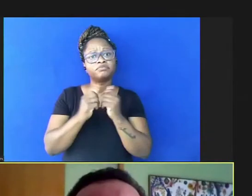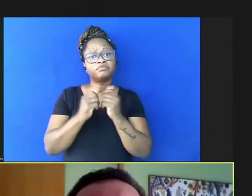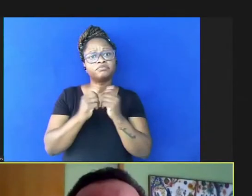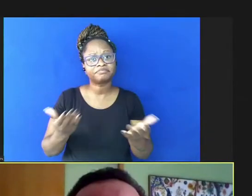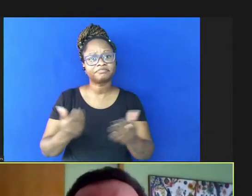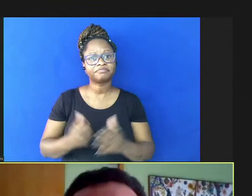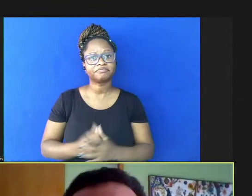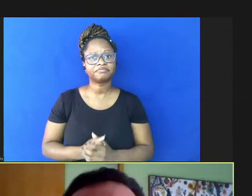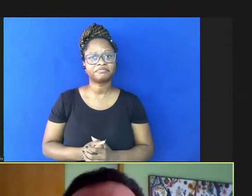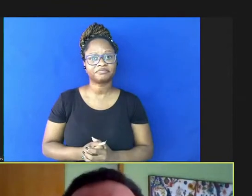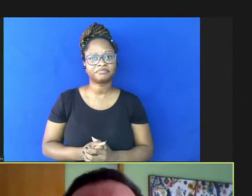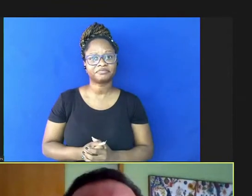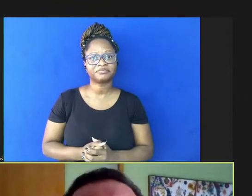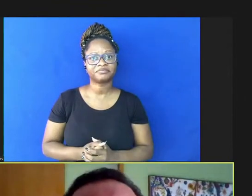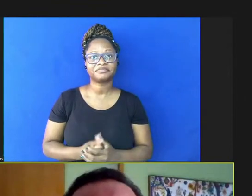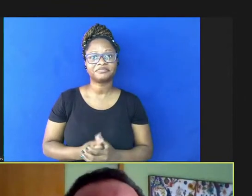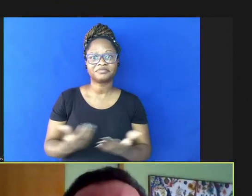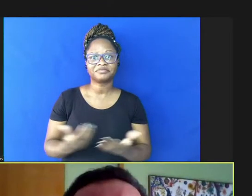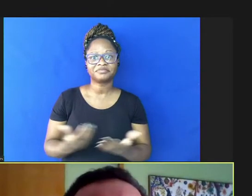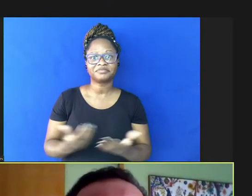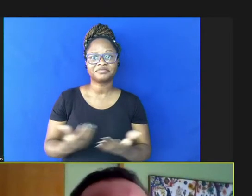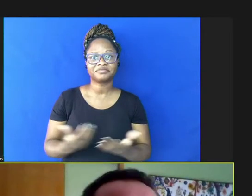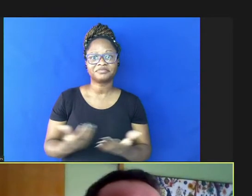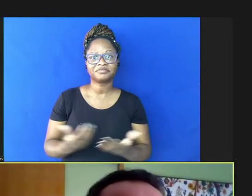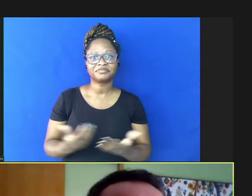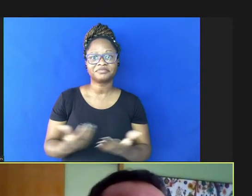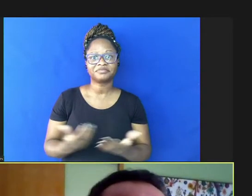mais olhando para o lado, então, do Brasil, né, que é a